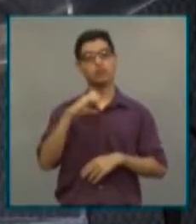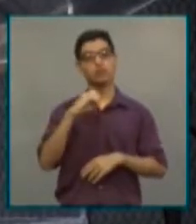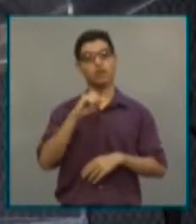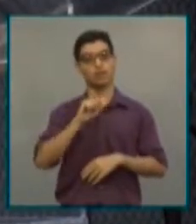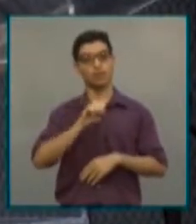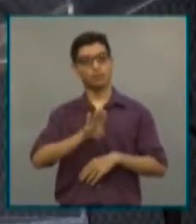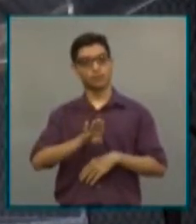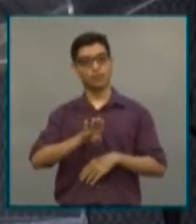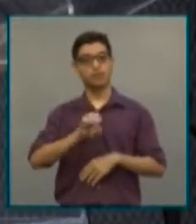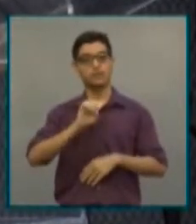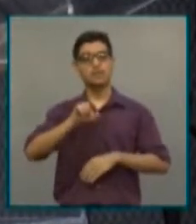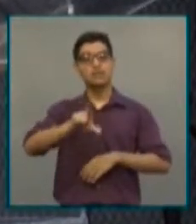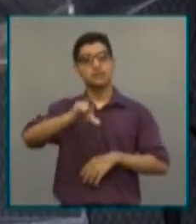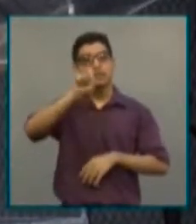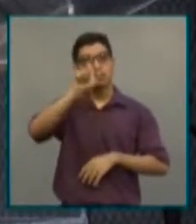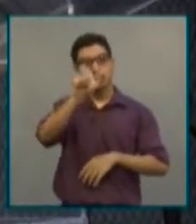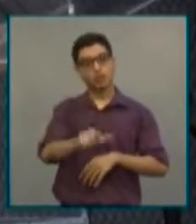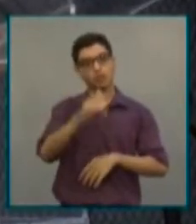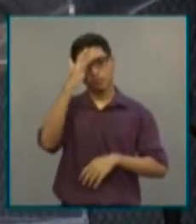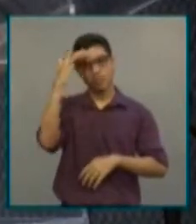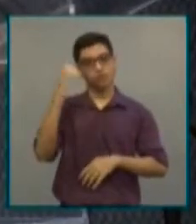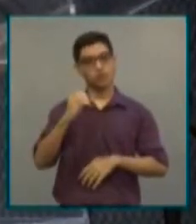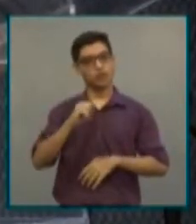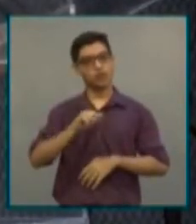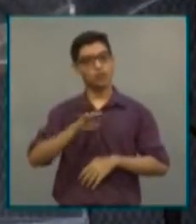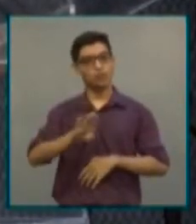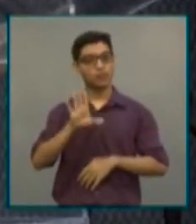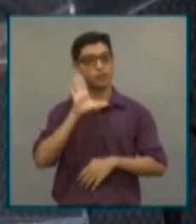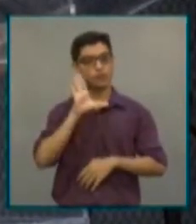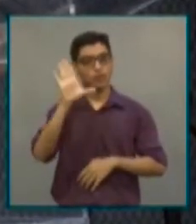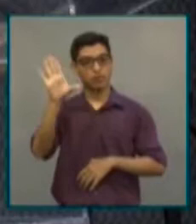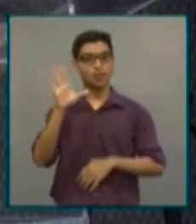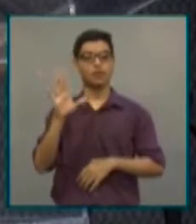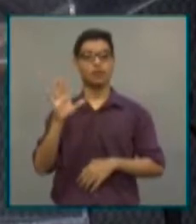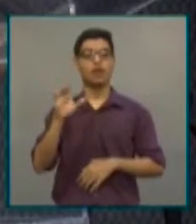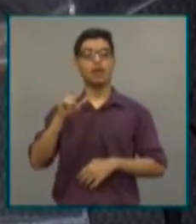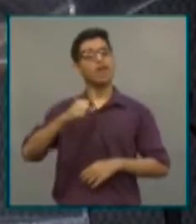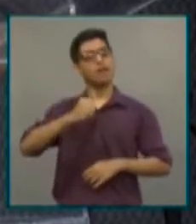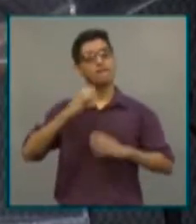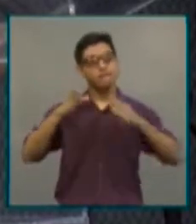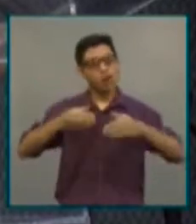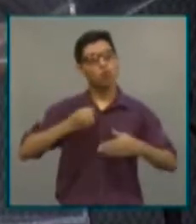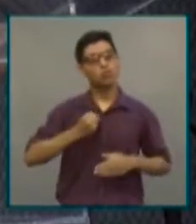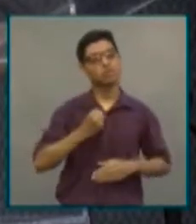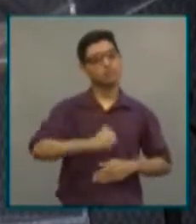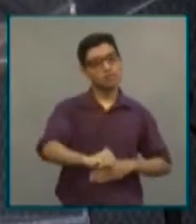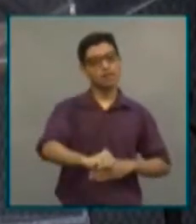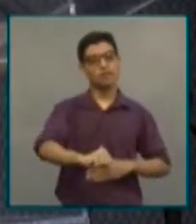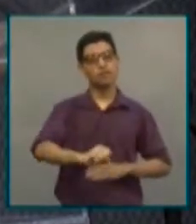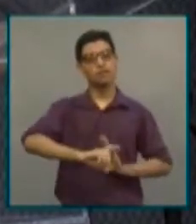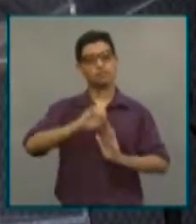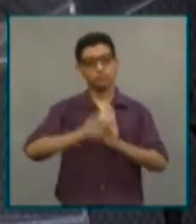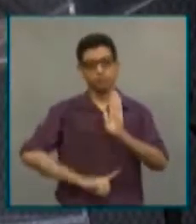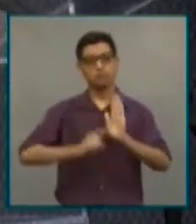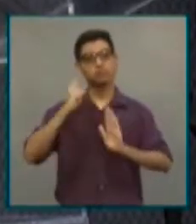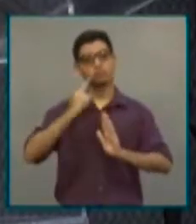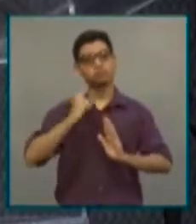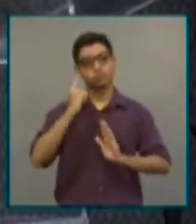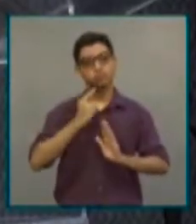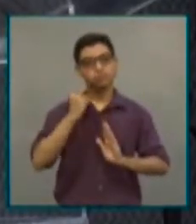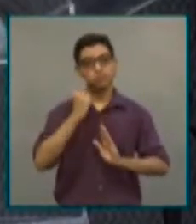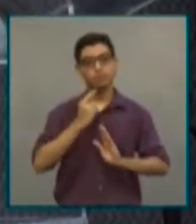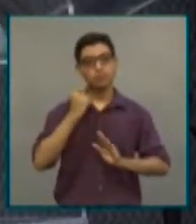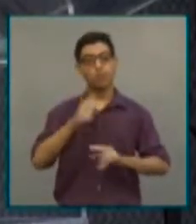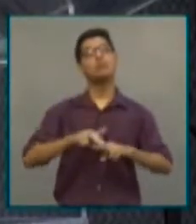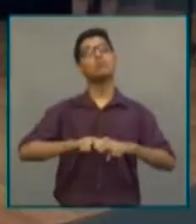um presidente de ordem, se elege um advogado para defender a advocacia. E nesse patamar, e nesse trilho, nós temos